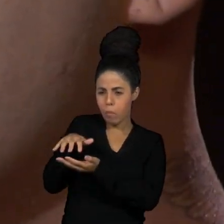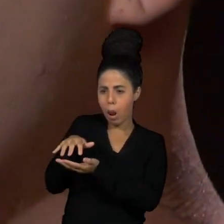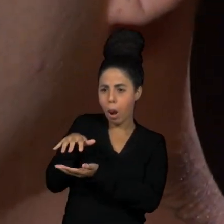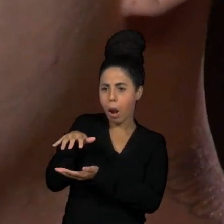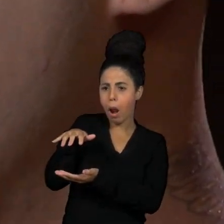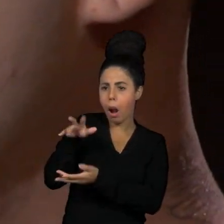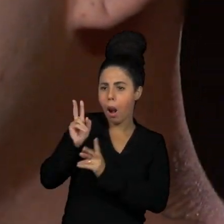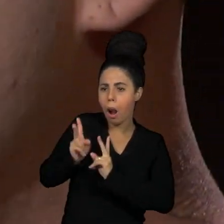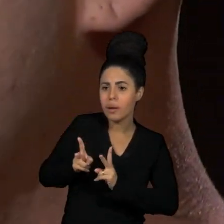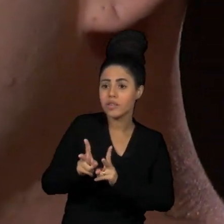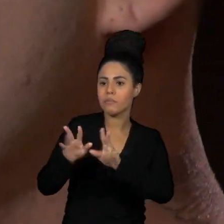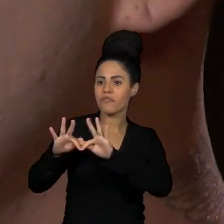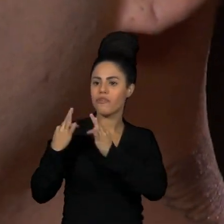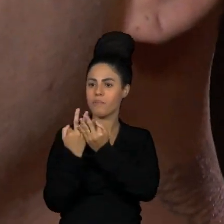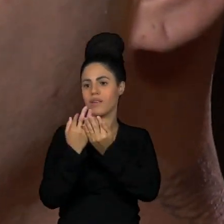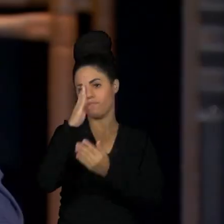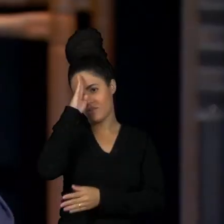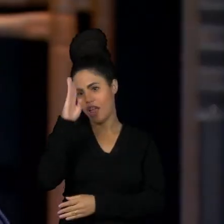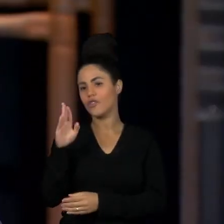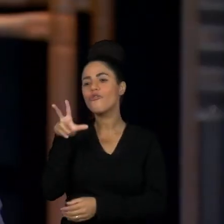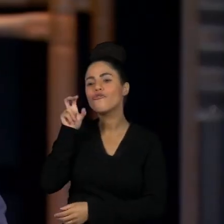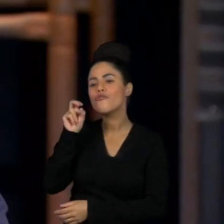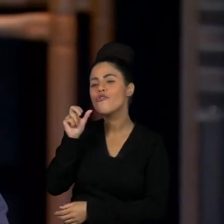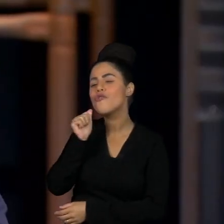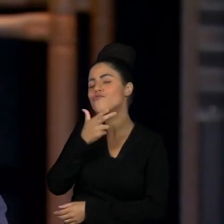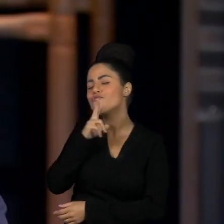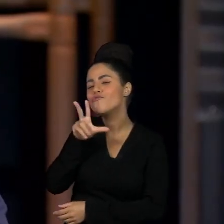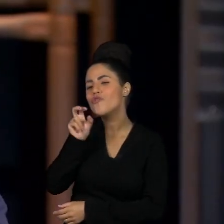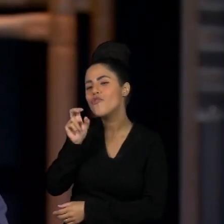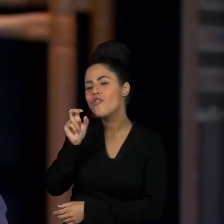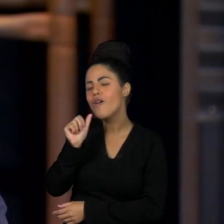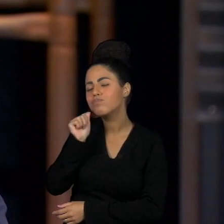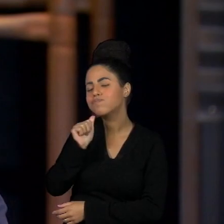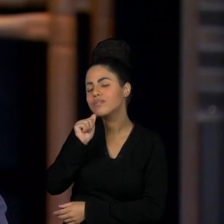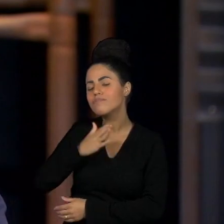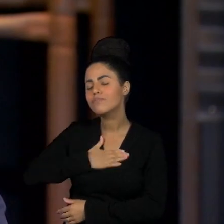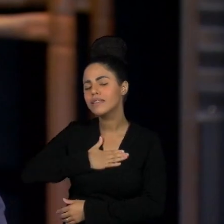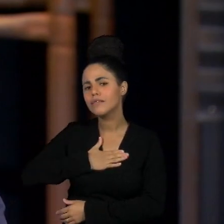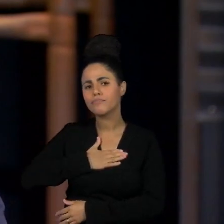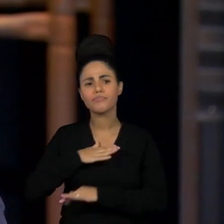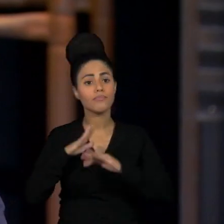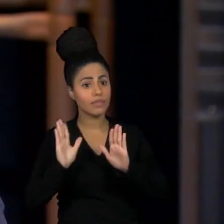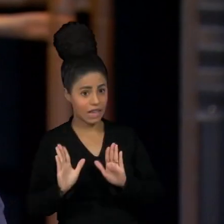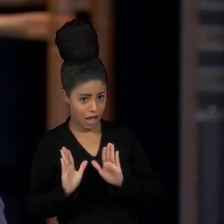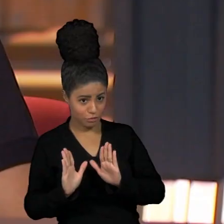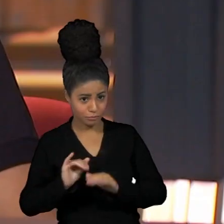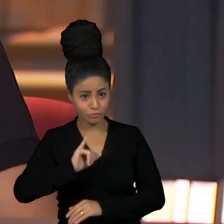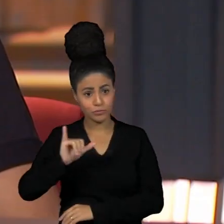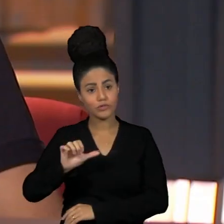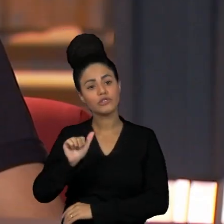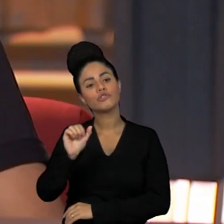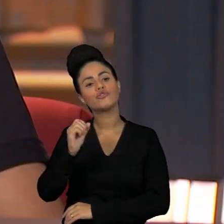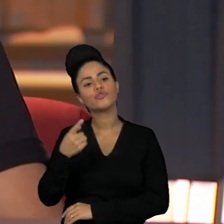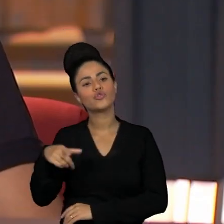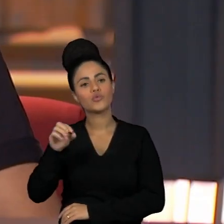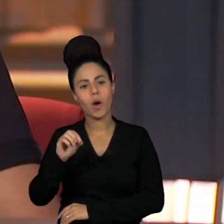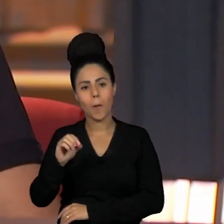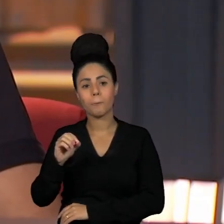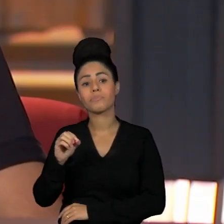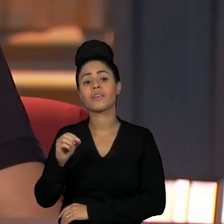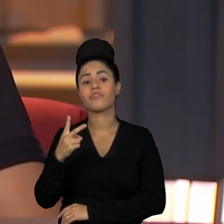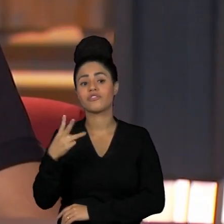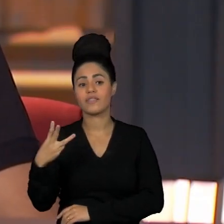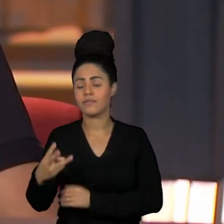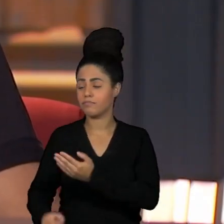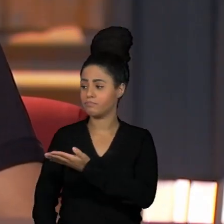família, especialmente minha mãe e minha avó. Que lugar é esse? O Jardim João 23. É uma favela na zona oeste